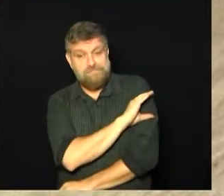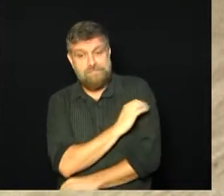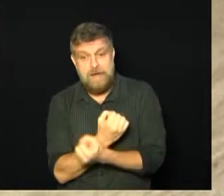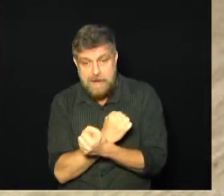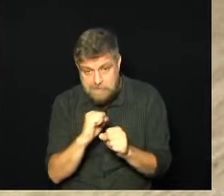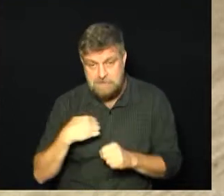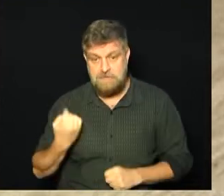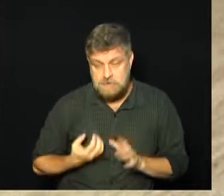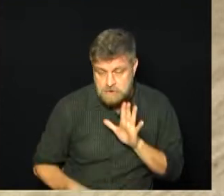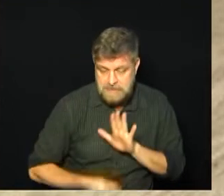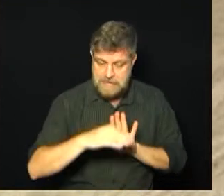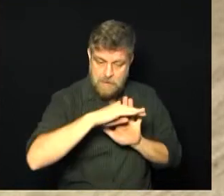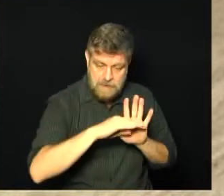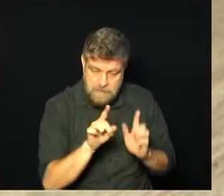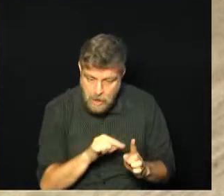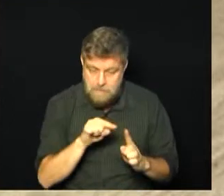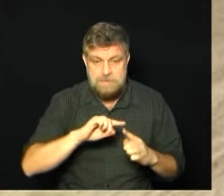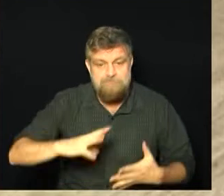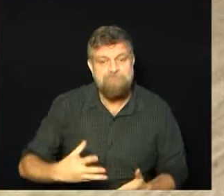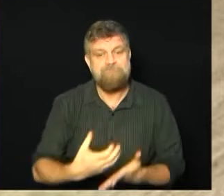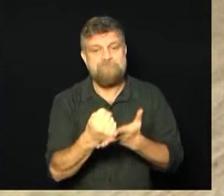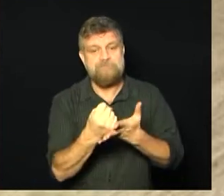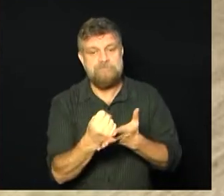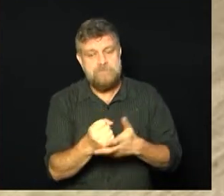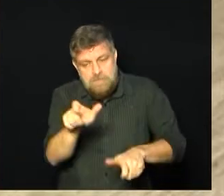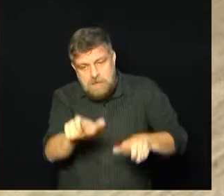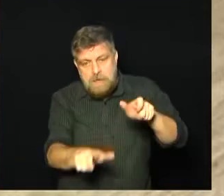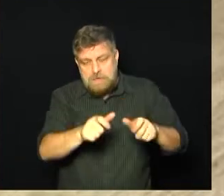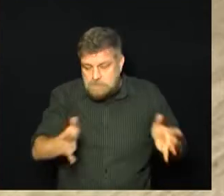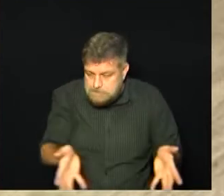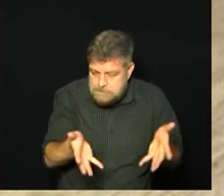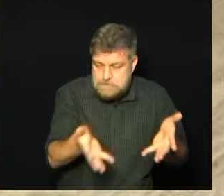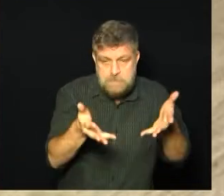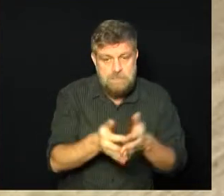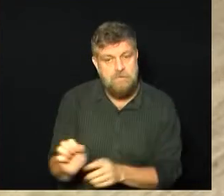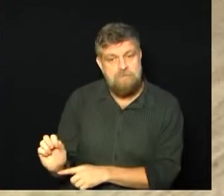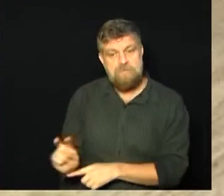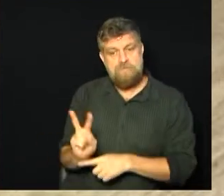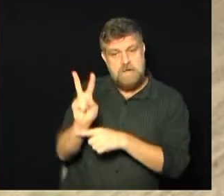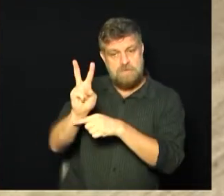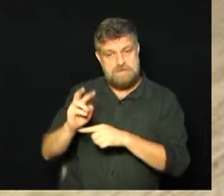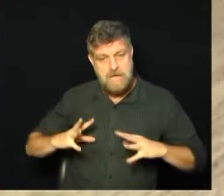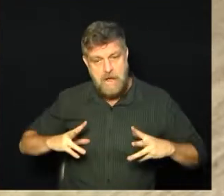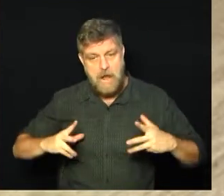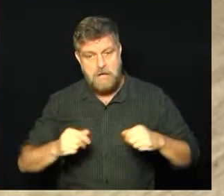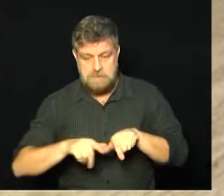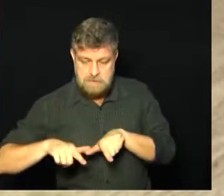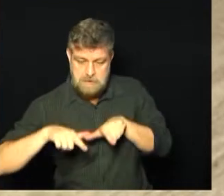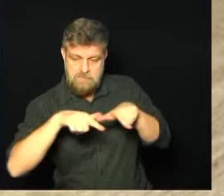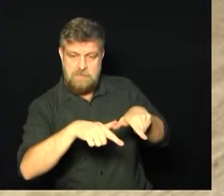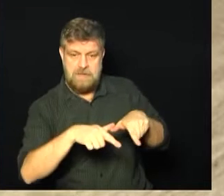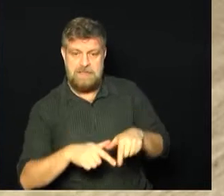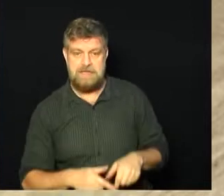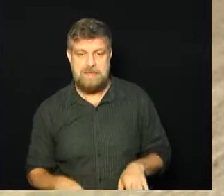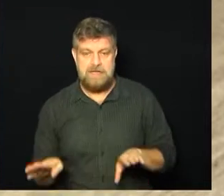cria um programa como esse, justamente para resgatar essa pessoa, a gente valorizar toda essa formação e também